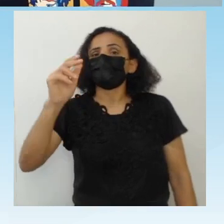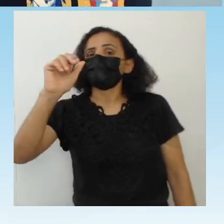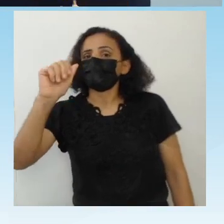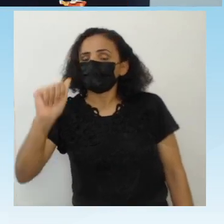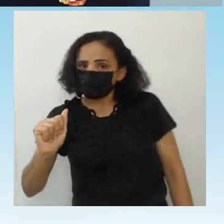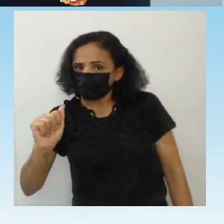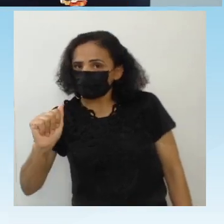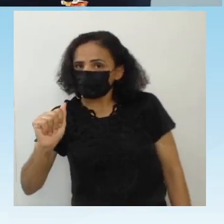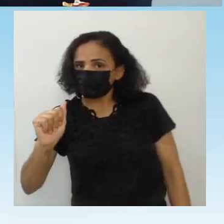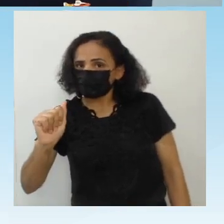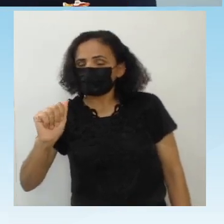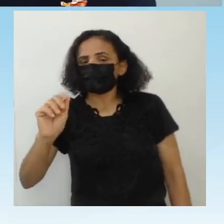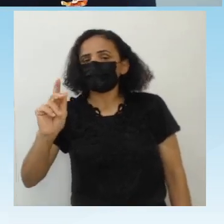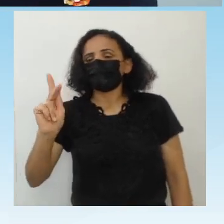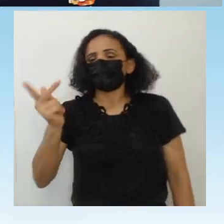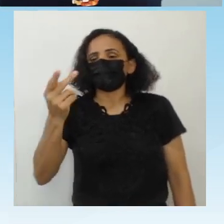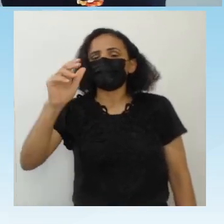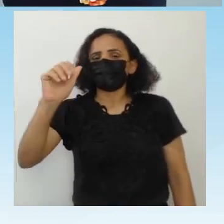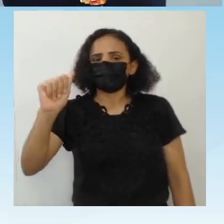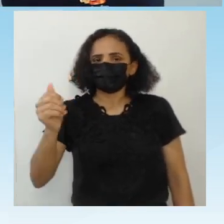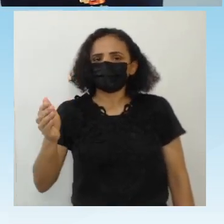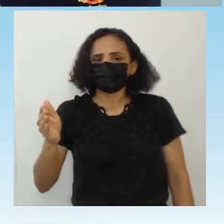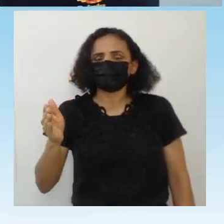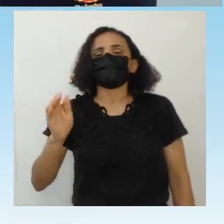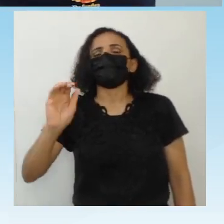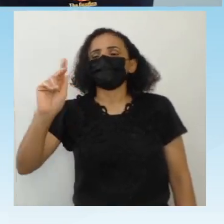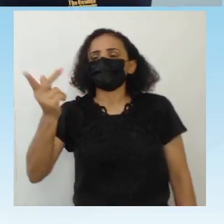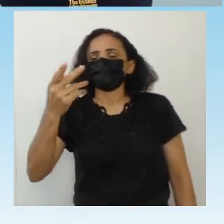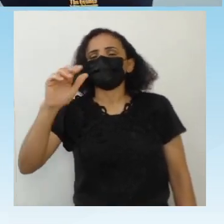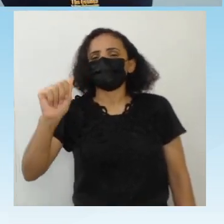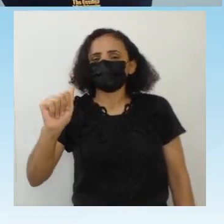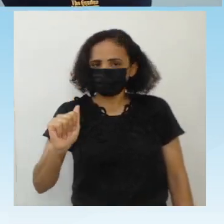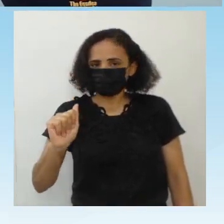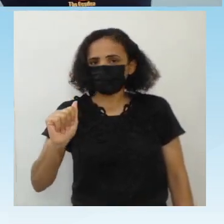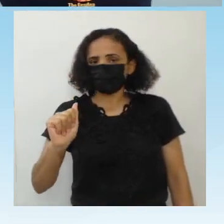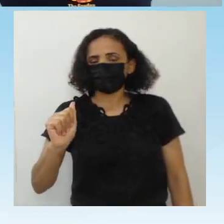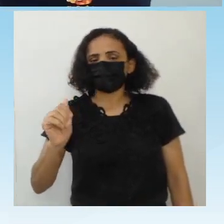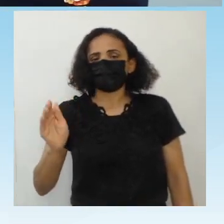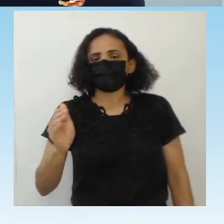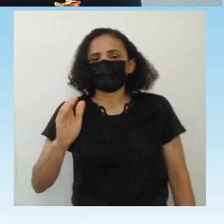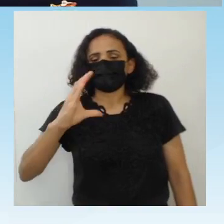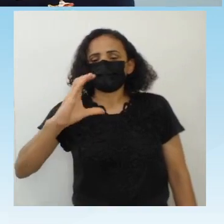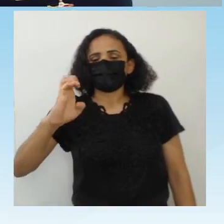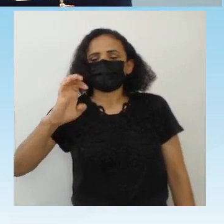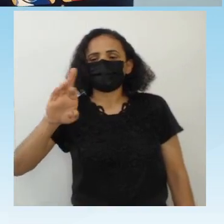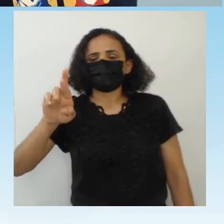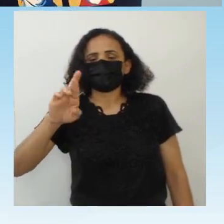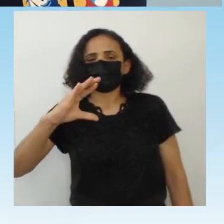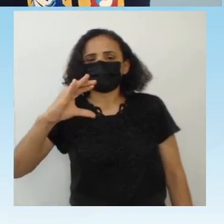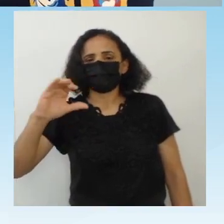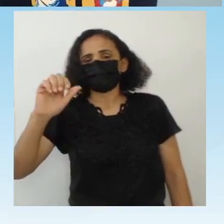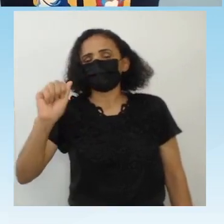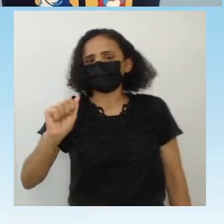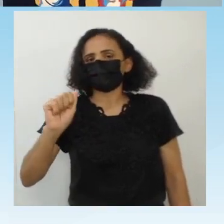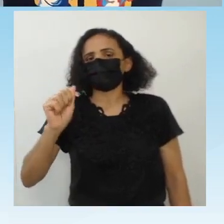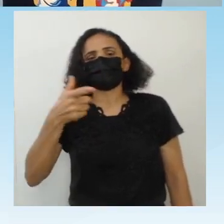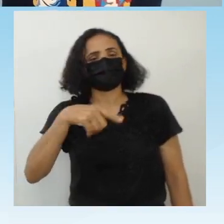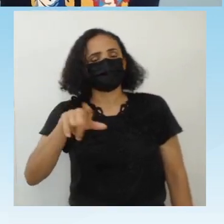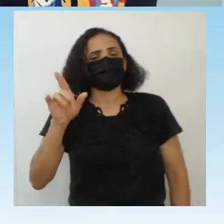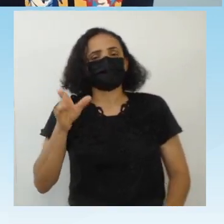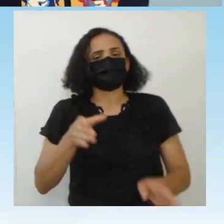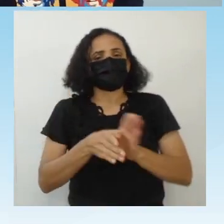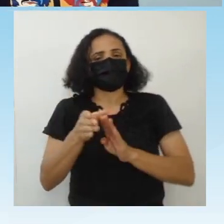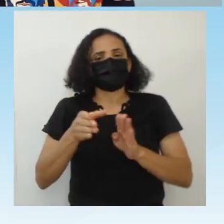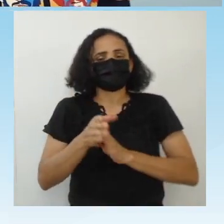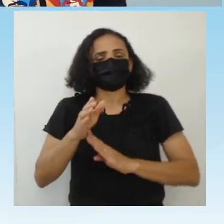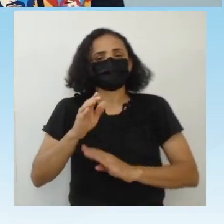cerca de, tudo separadinho. A, o verbo haver, separado de cerca e separado do de. Então fica há